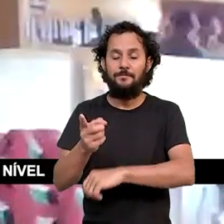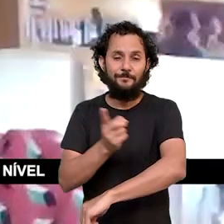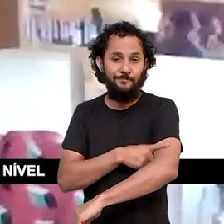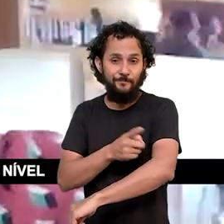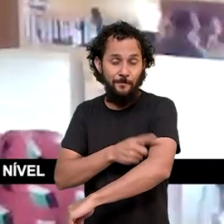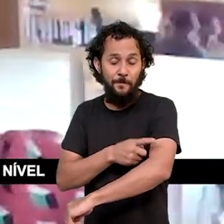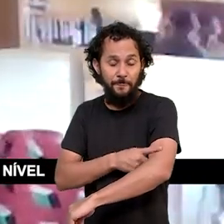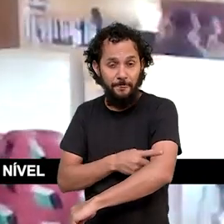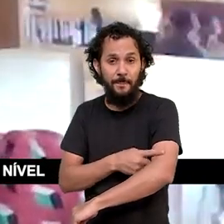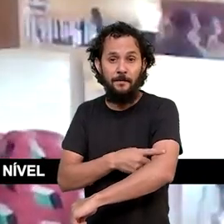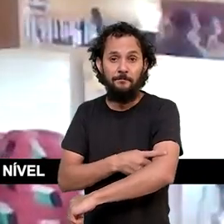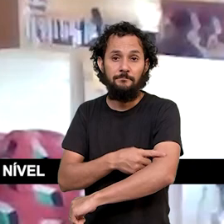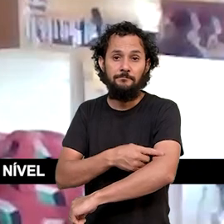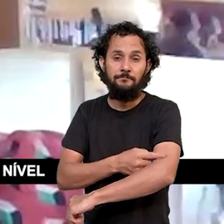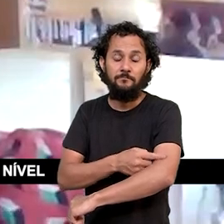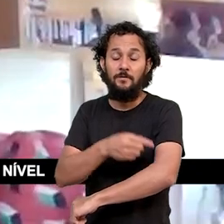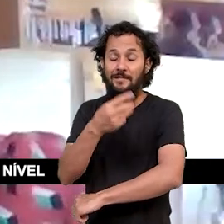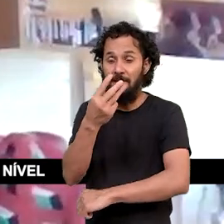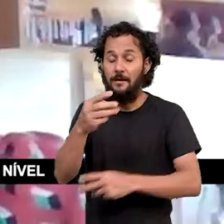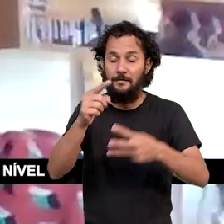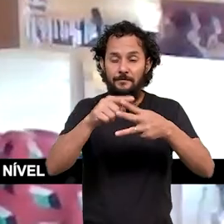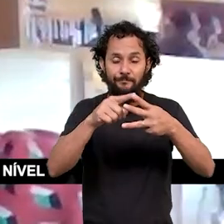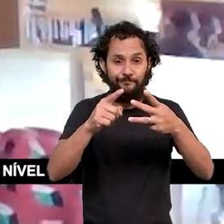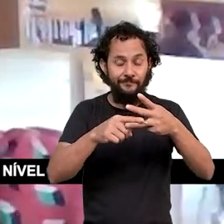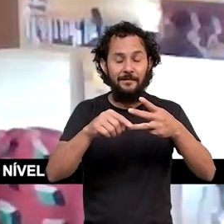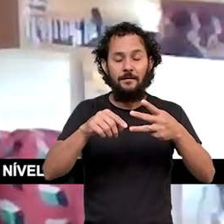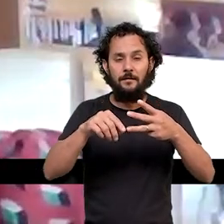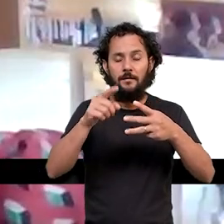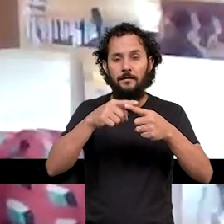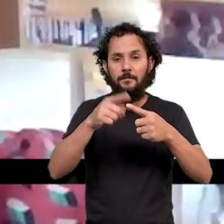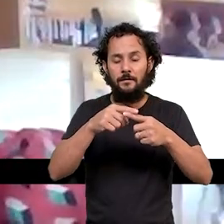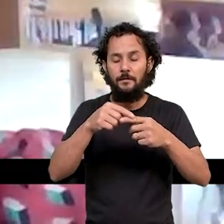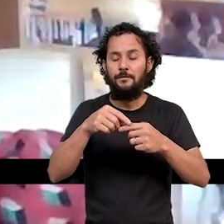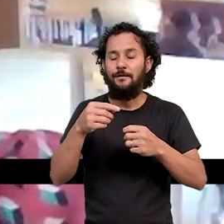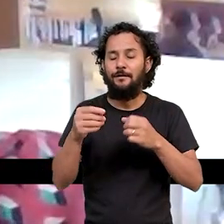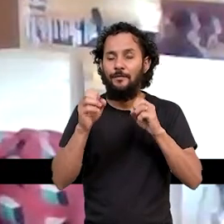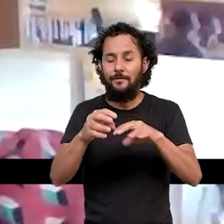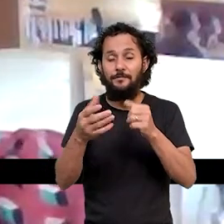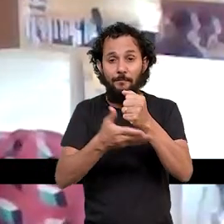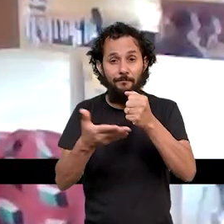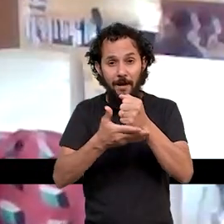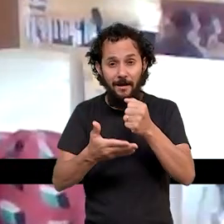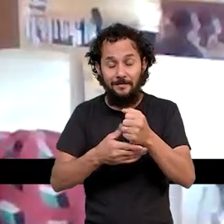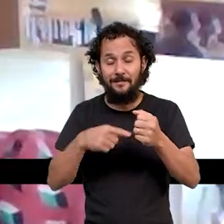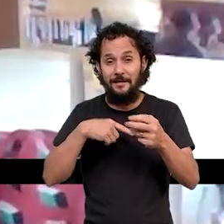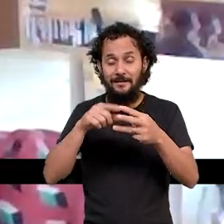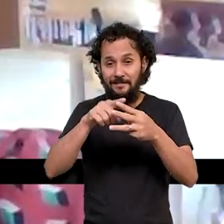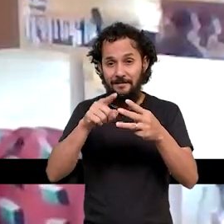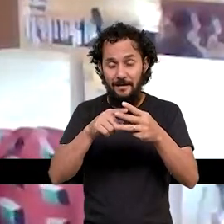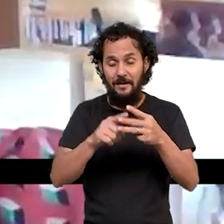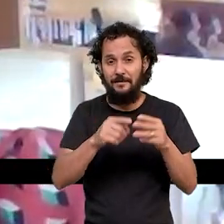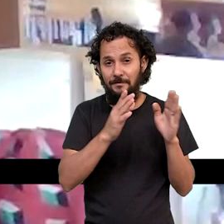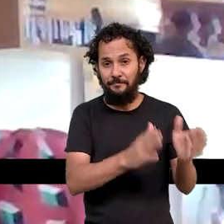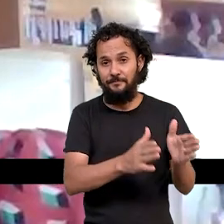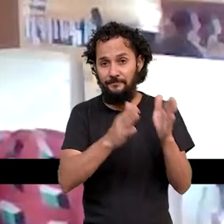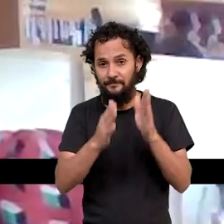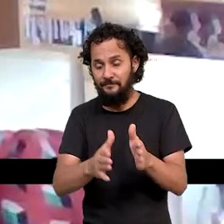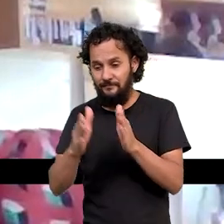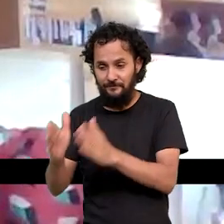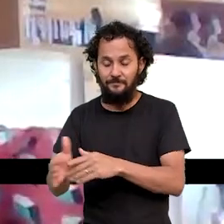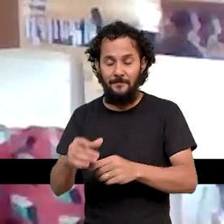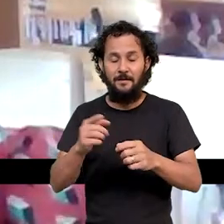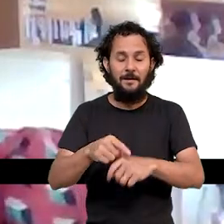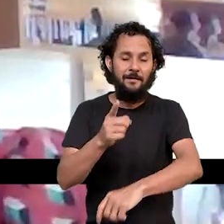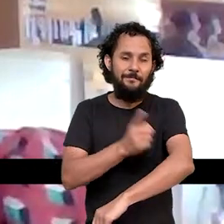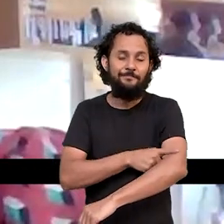básica composta de 3 níveis, o nível da educação básica composta de 3 etapas, que a primeira é a